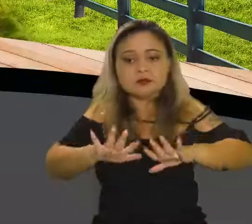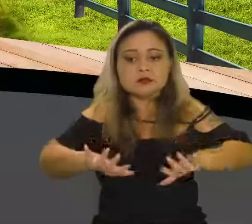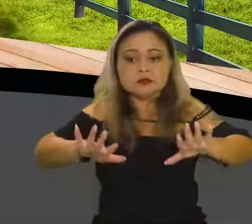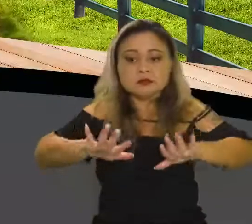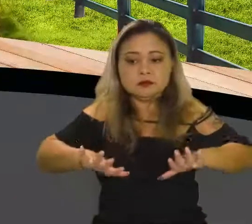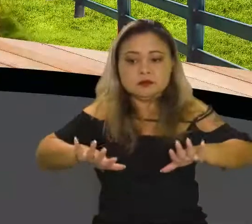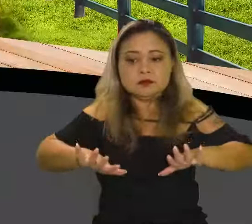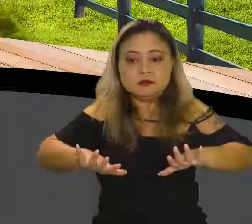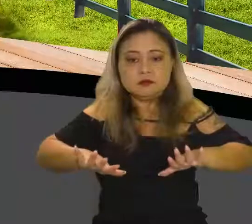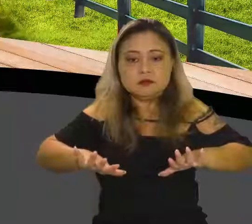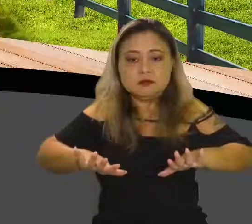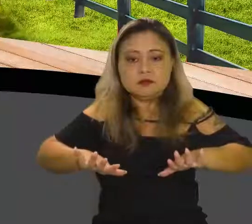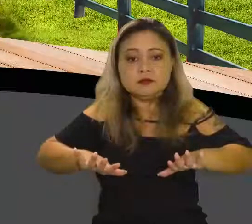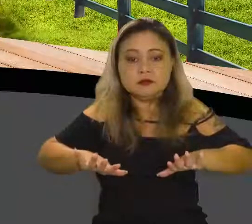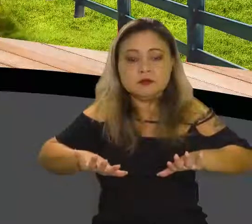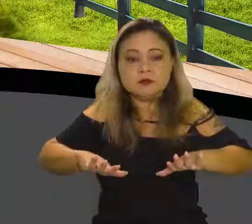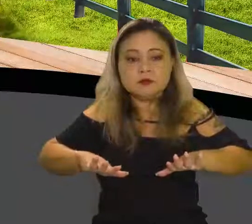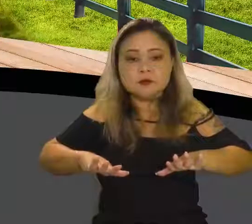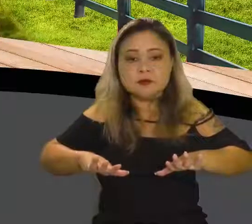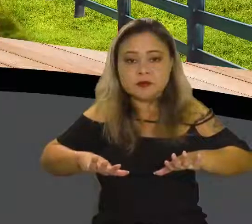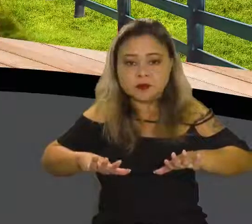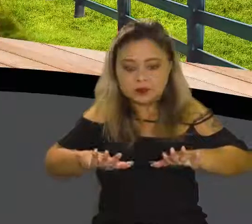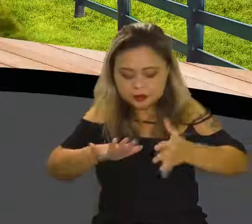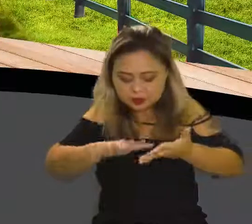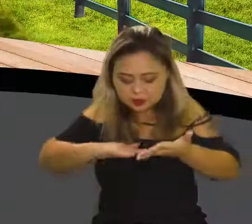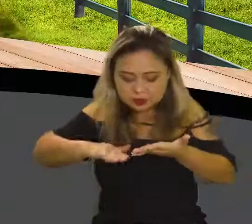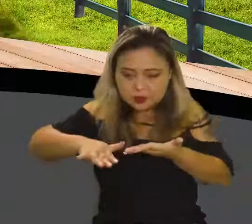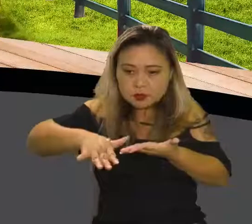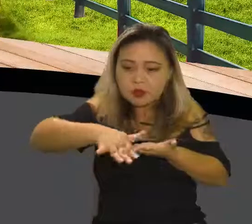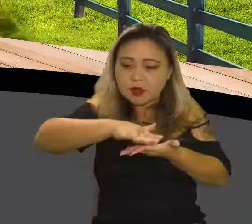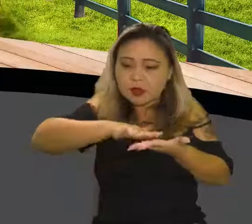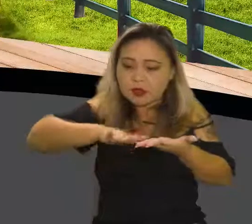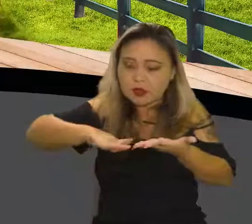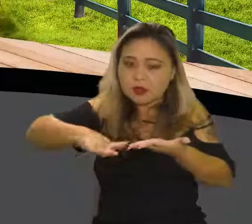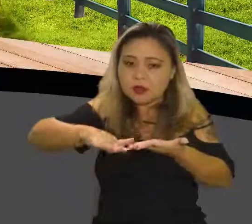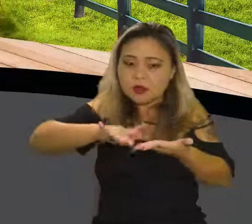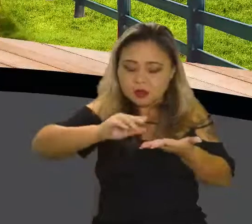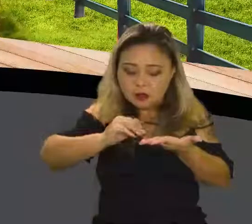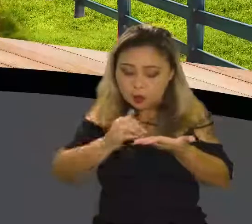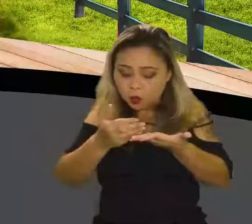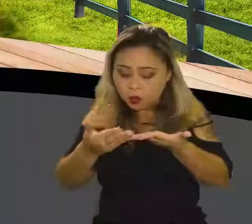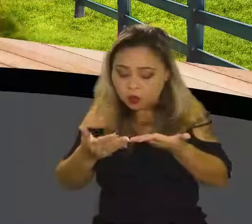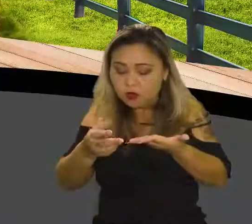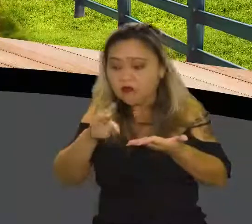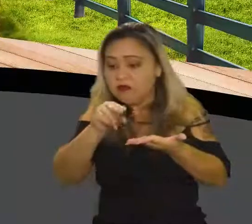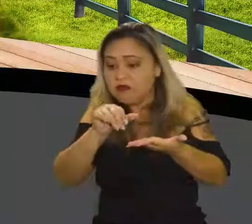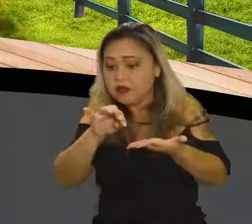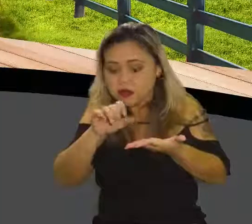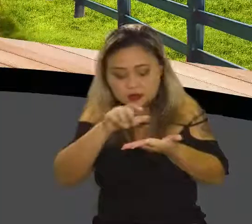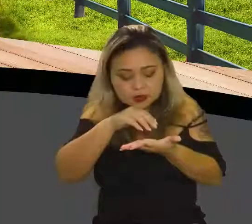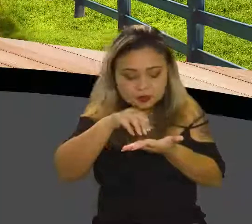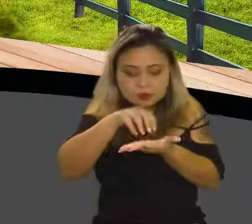devagarinho, na albumina, que é aquela parte transparente, do lado do vitelo,